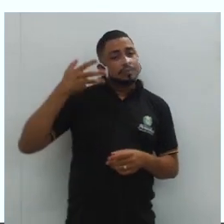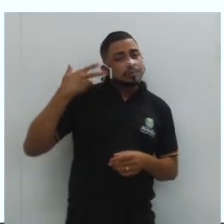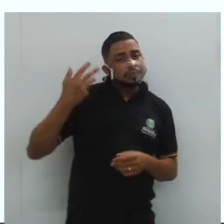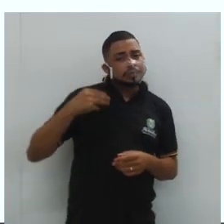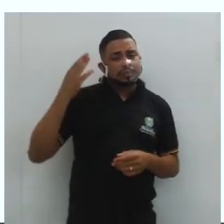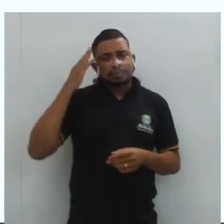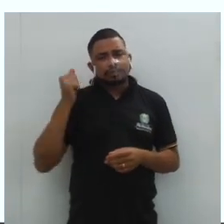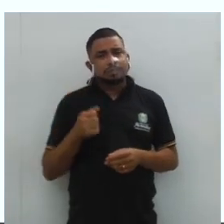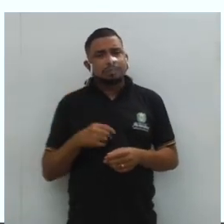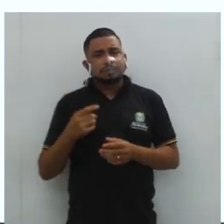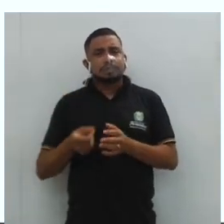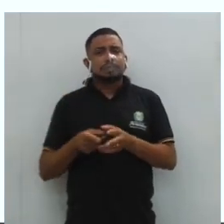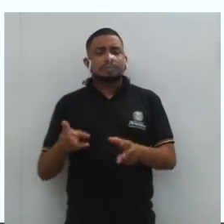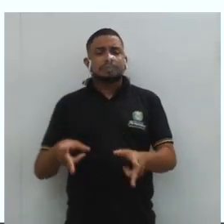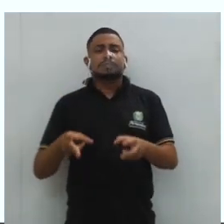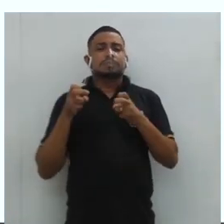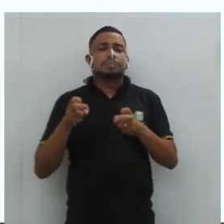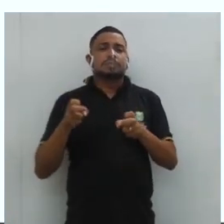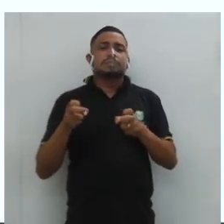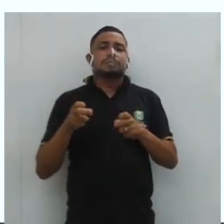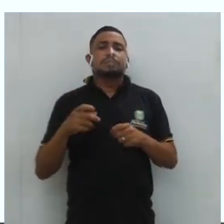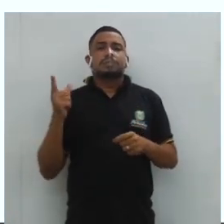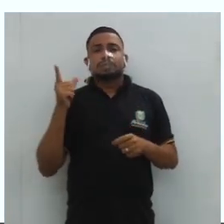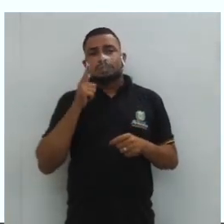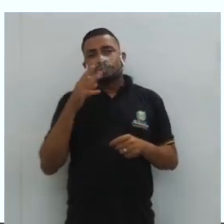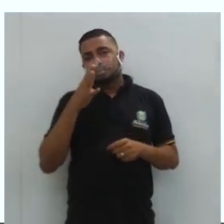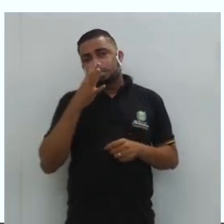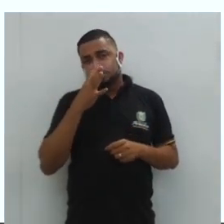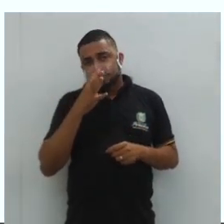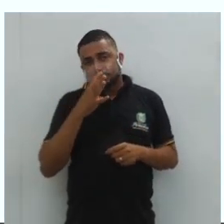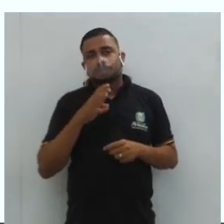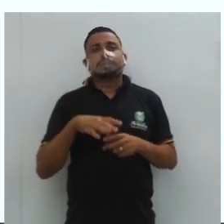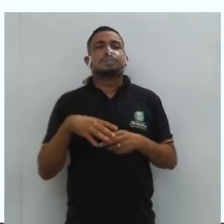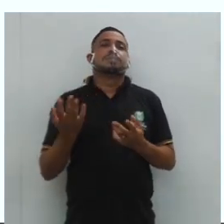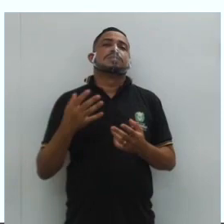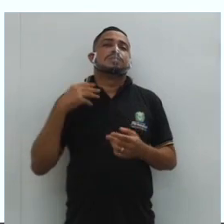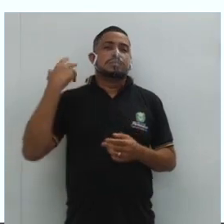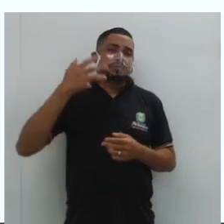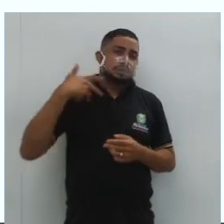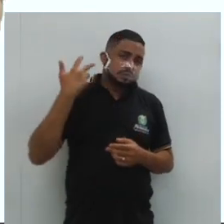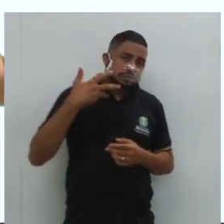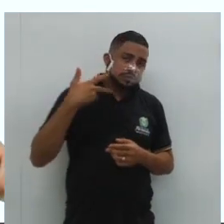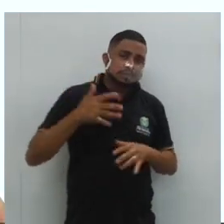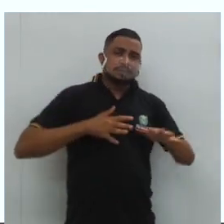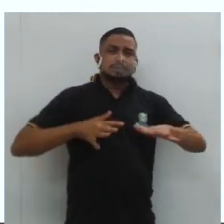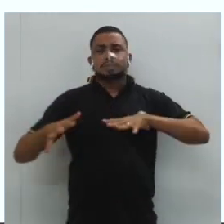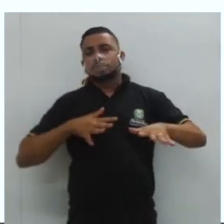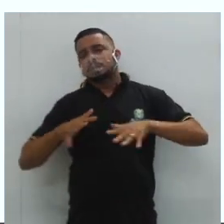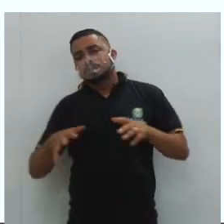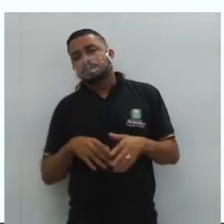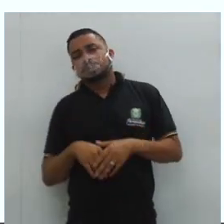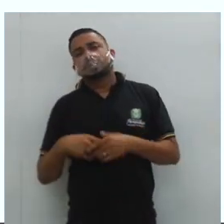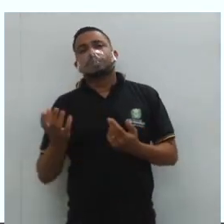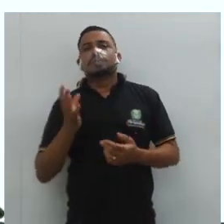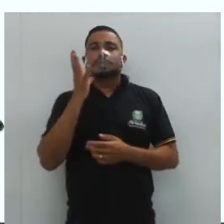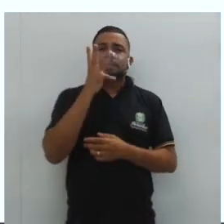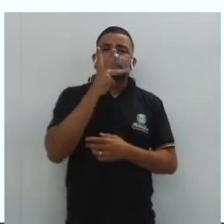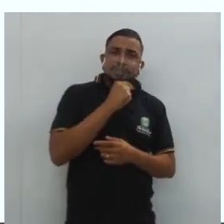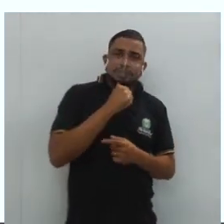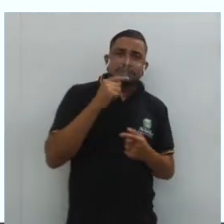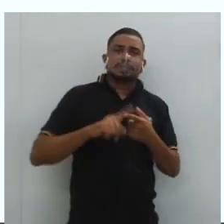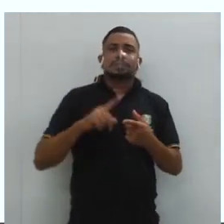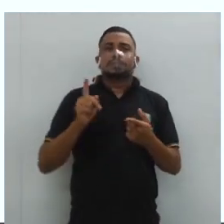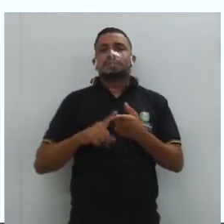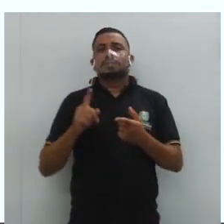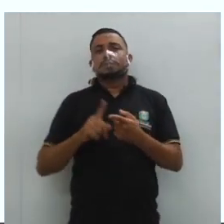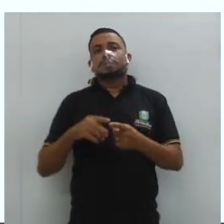ele tocava a música de acordo com a percepção da cena que ele estava assistindo. Se era uma música mais agitada, uma música mais